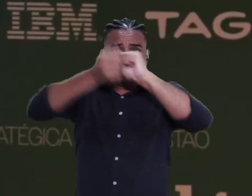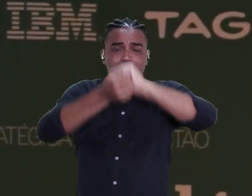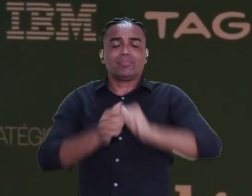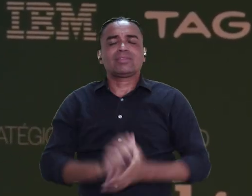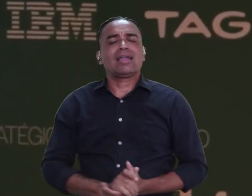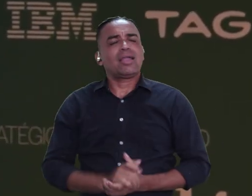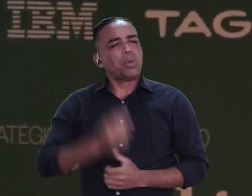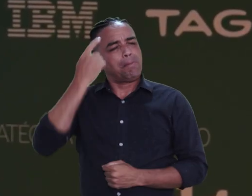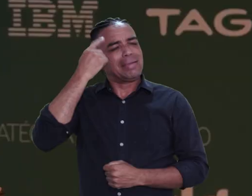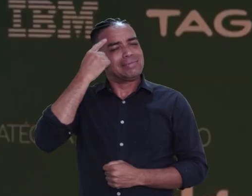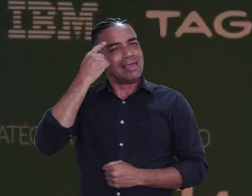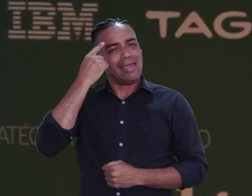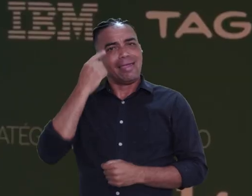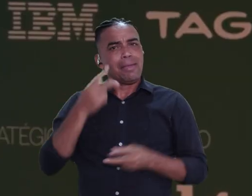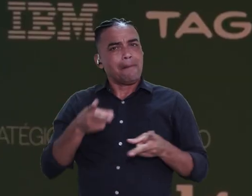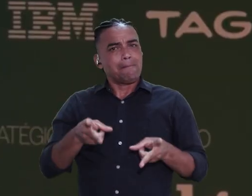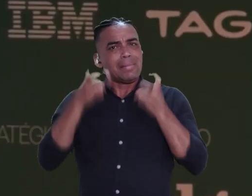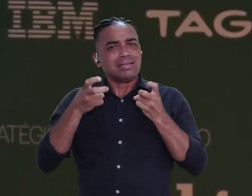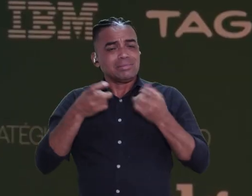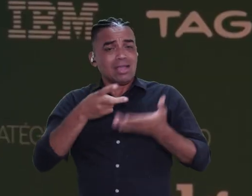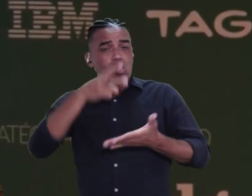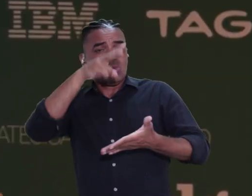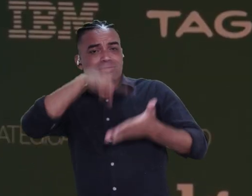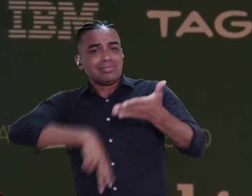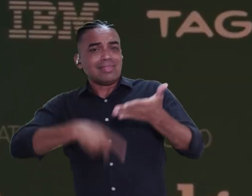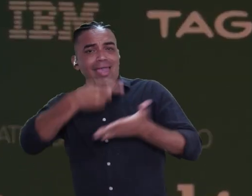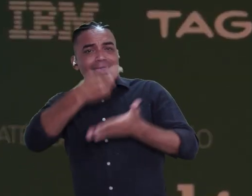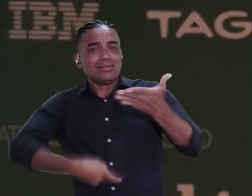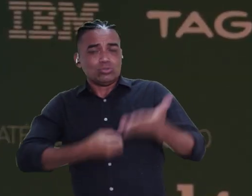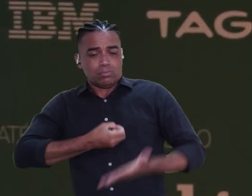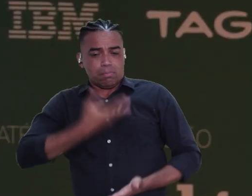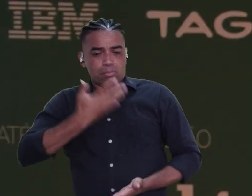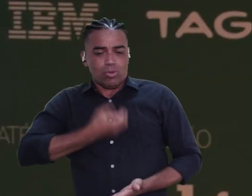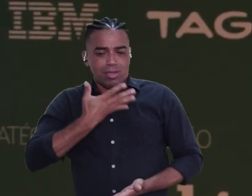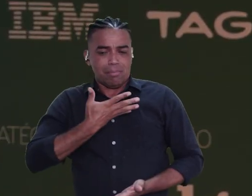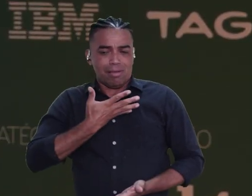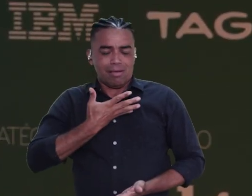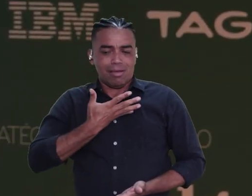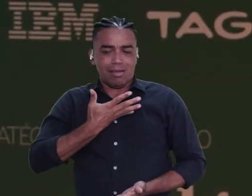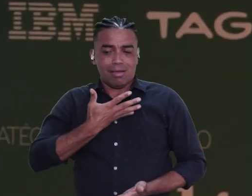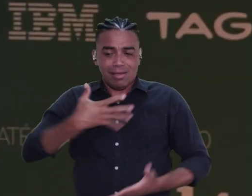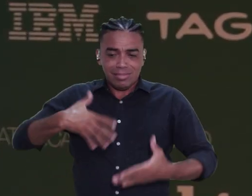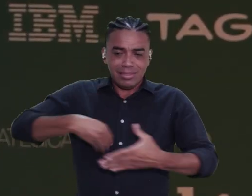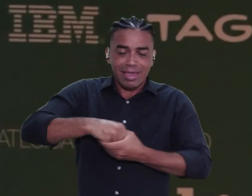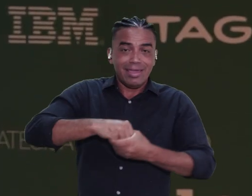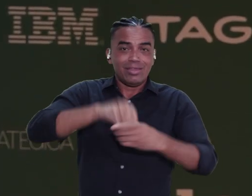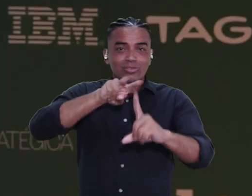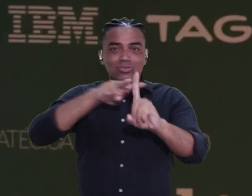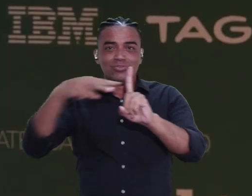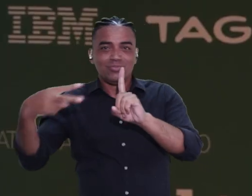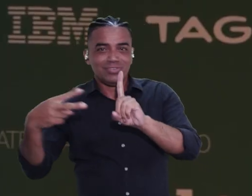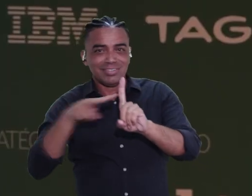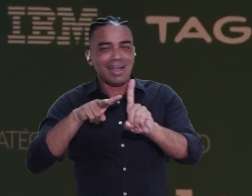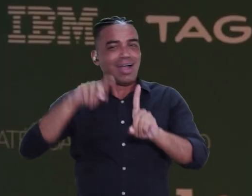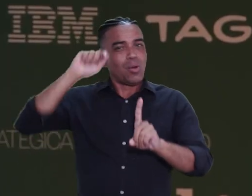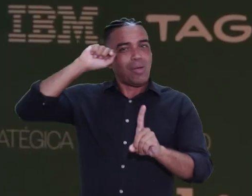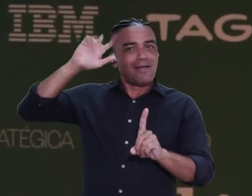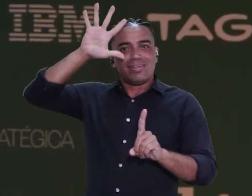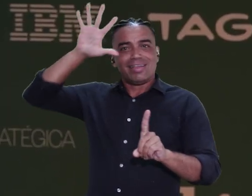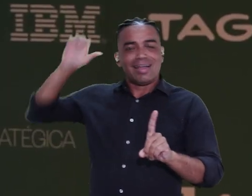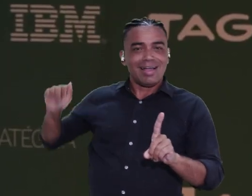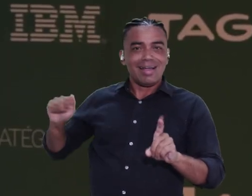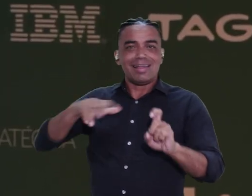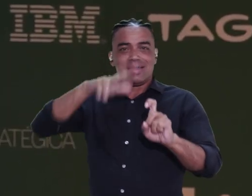numa leitura desse poema a partir de uma mitologia